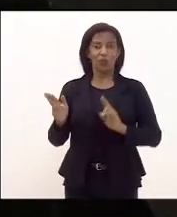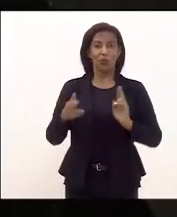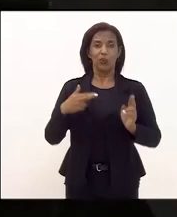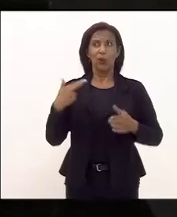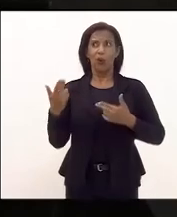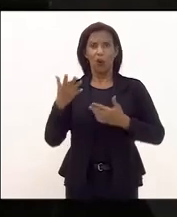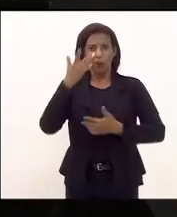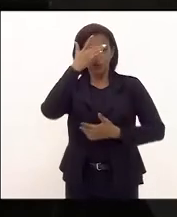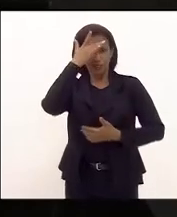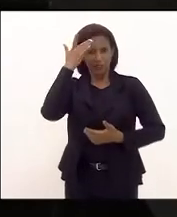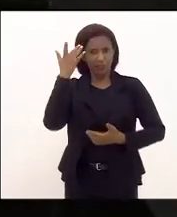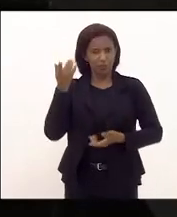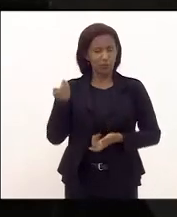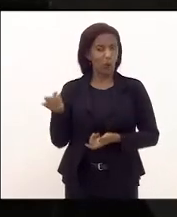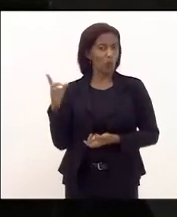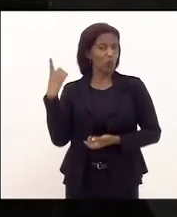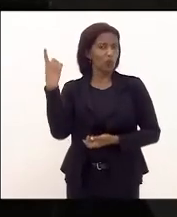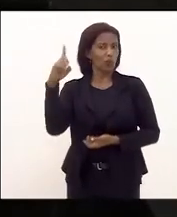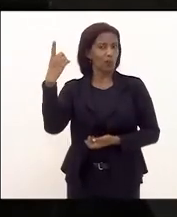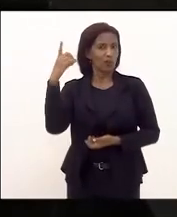e daquelas que especulam com o dólar